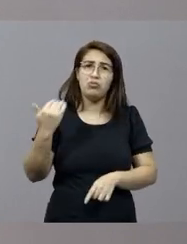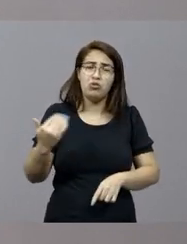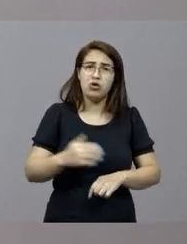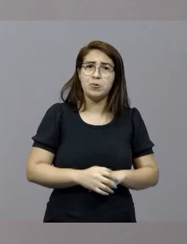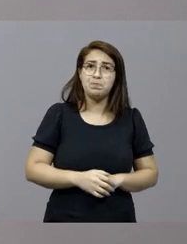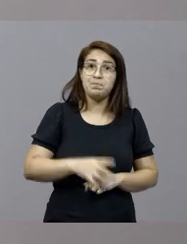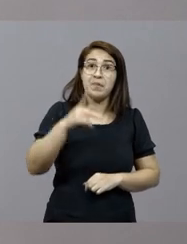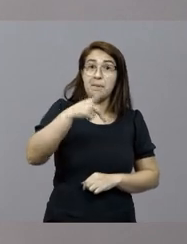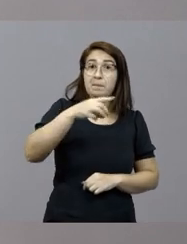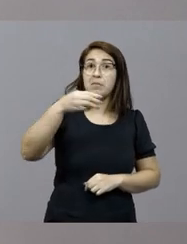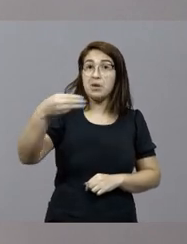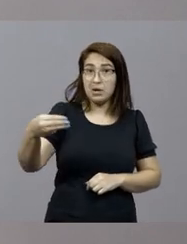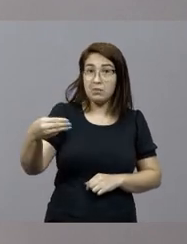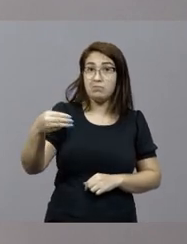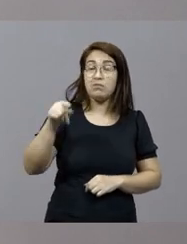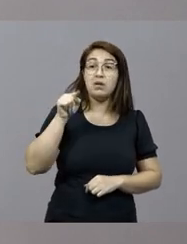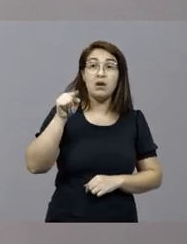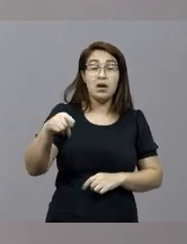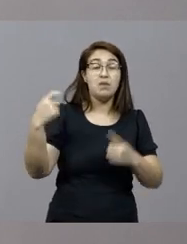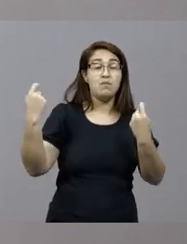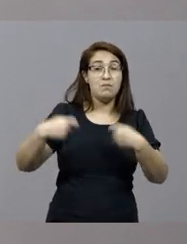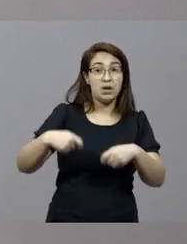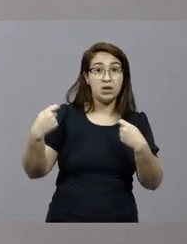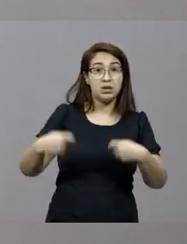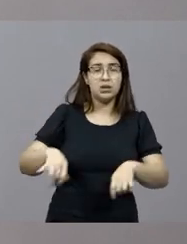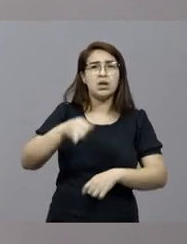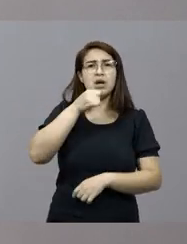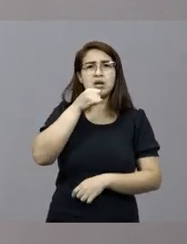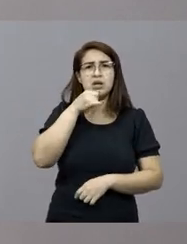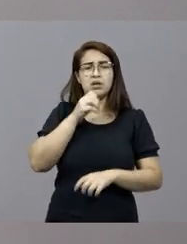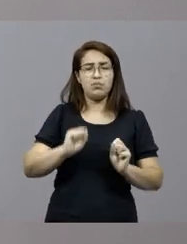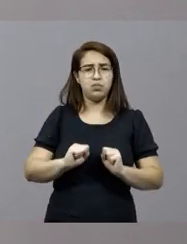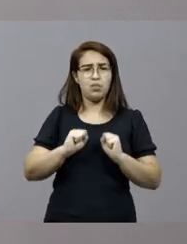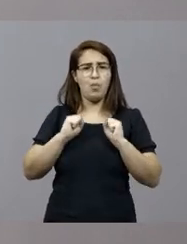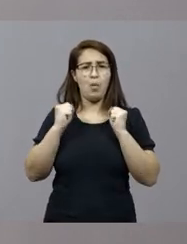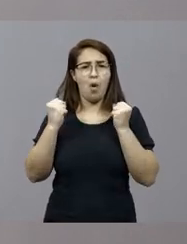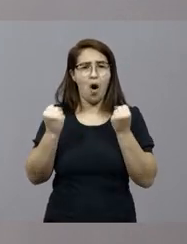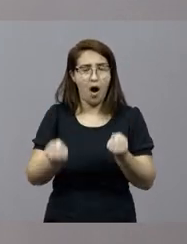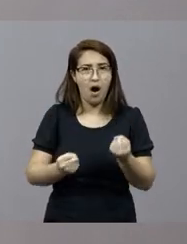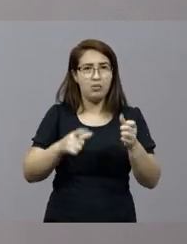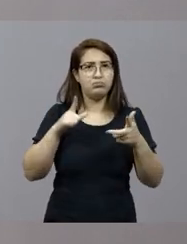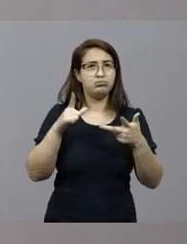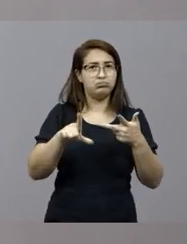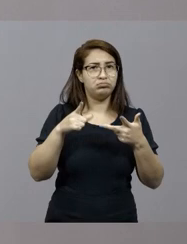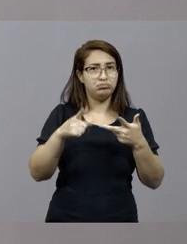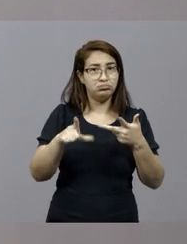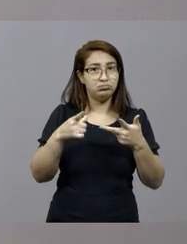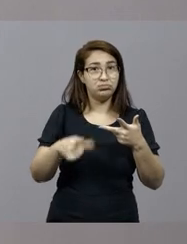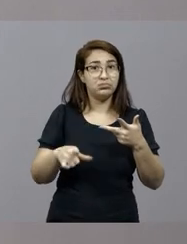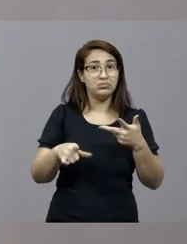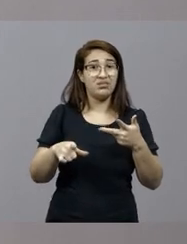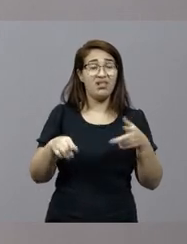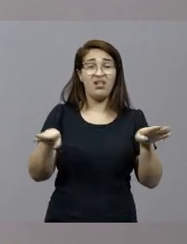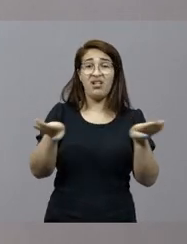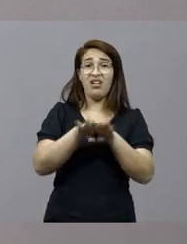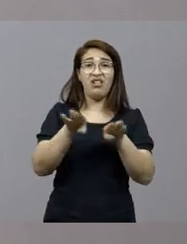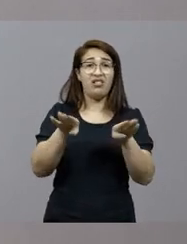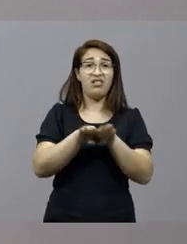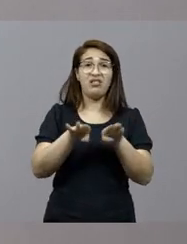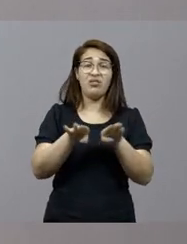PM, que nestes momentos deveria dar o exemplo de defesa radical da legislação, se equipara aos fora da